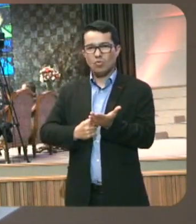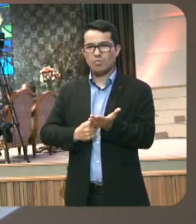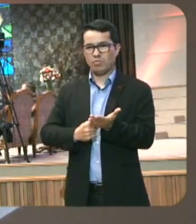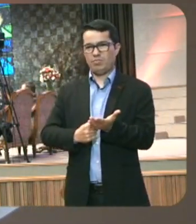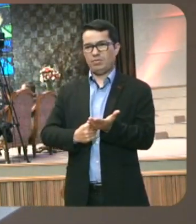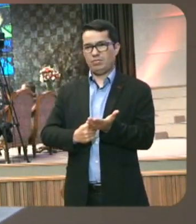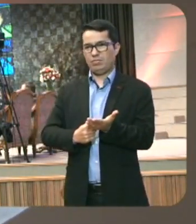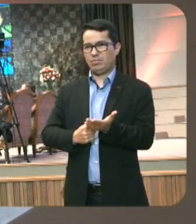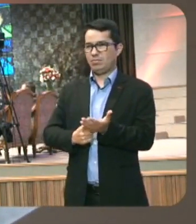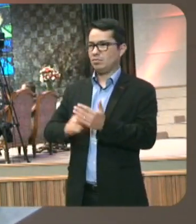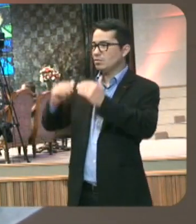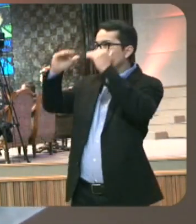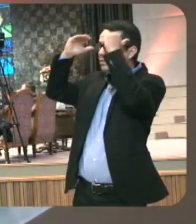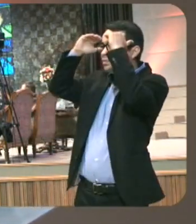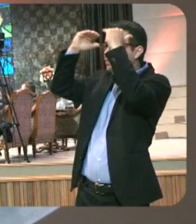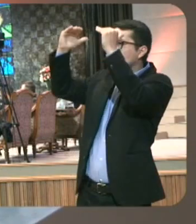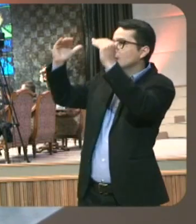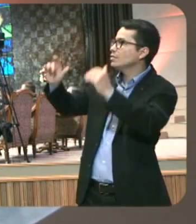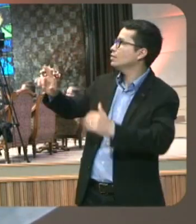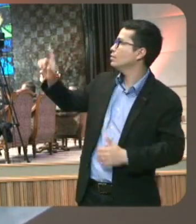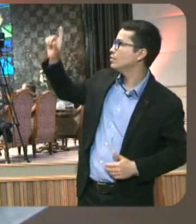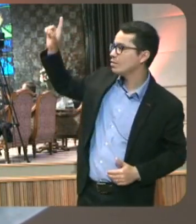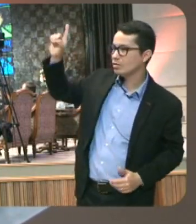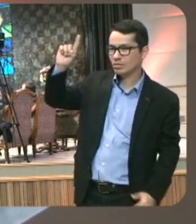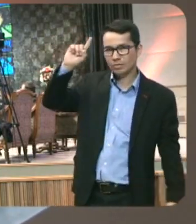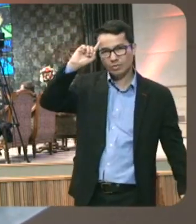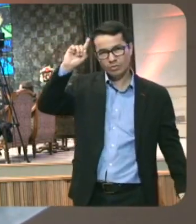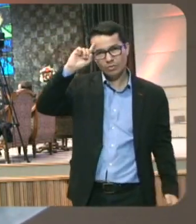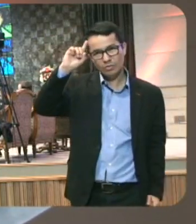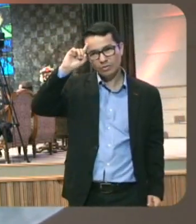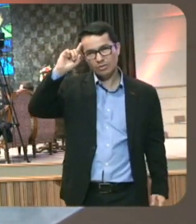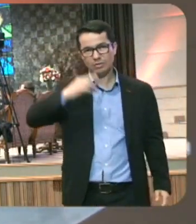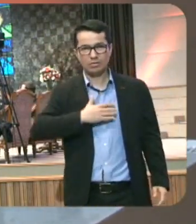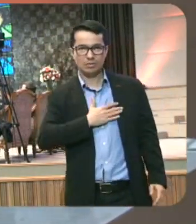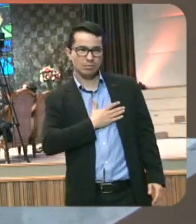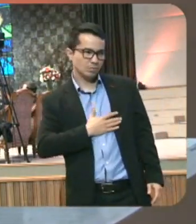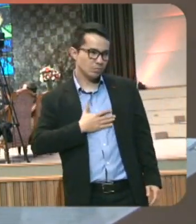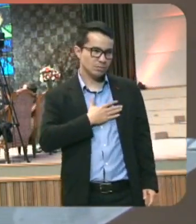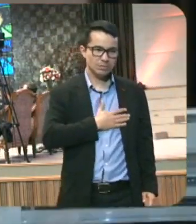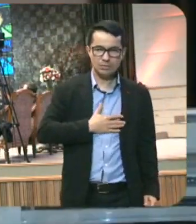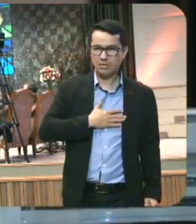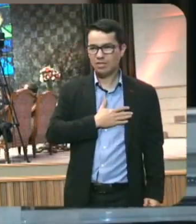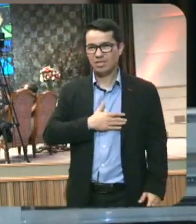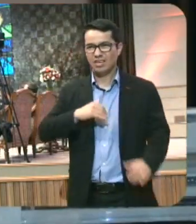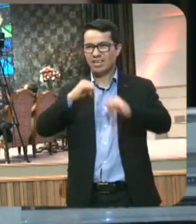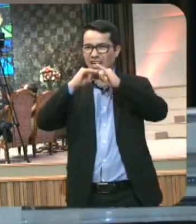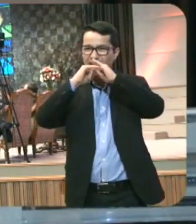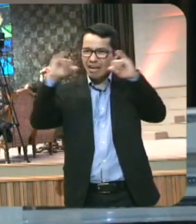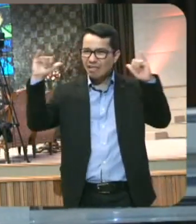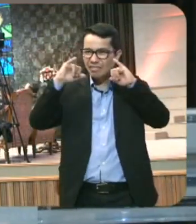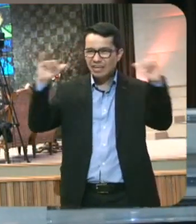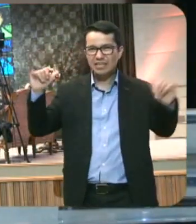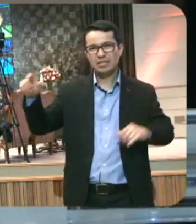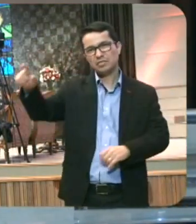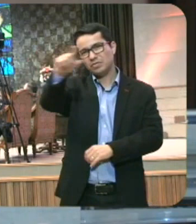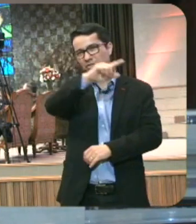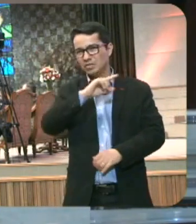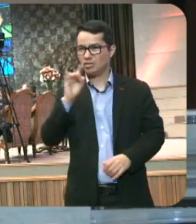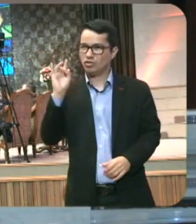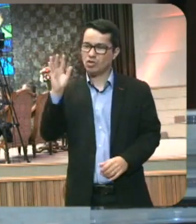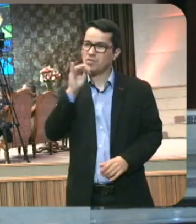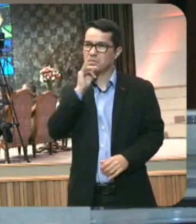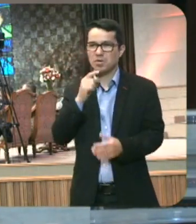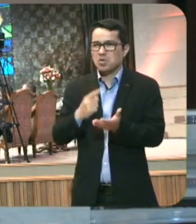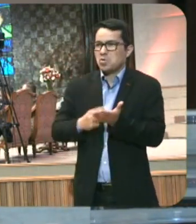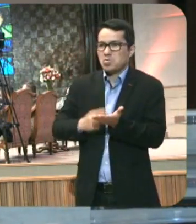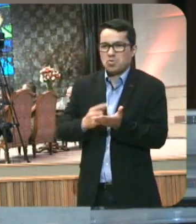têm validade na vida, no dia a dia. E eu não estou falando dos compromissos só de negócios, não. Eu